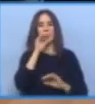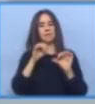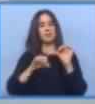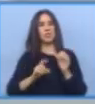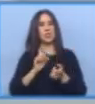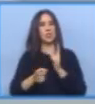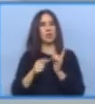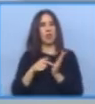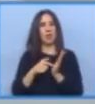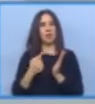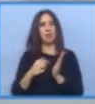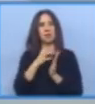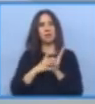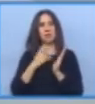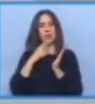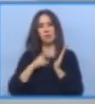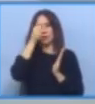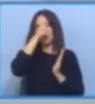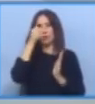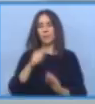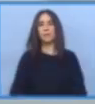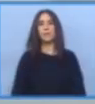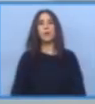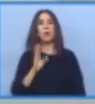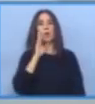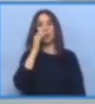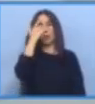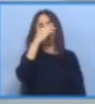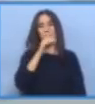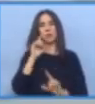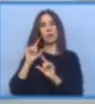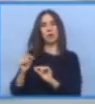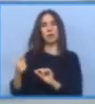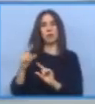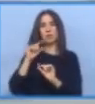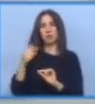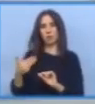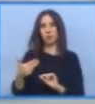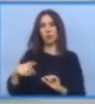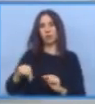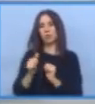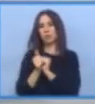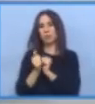que são sugeridas na liturgia deste domingo. Mais logo, siga-nos também na rádio, na Antena 1, onde lhe fazemos